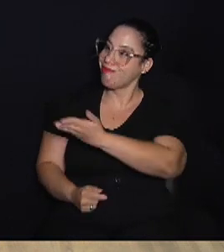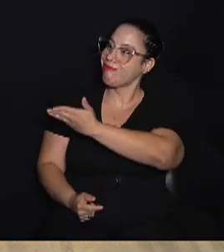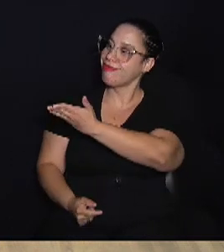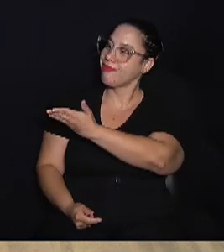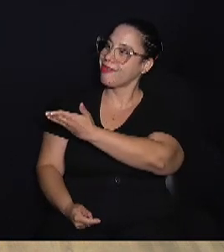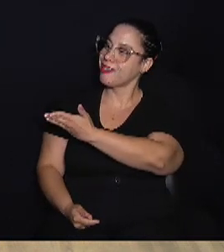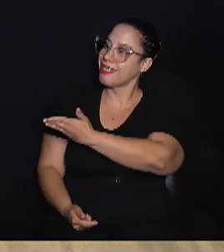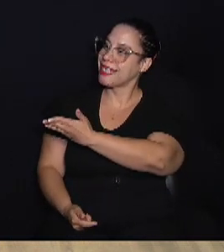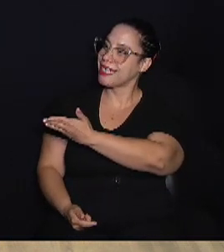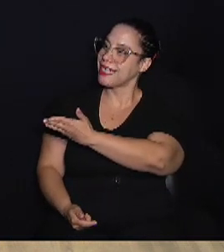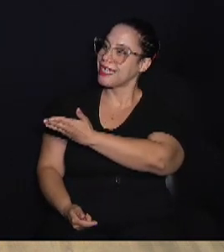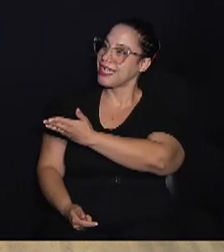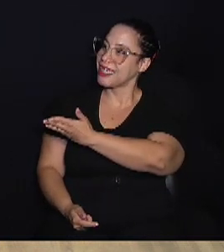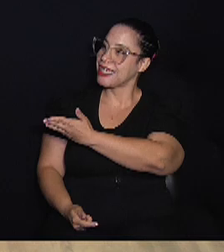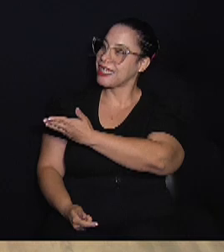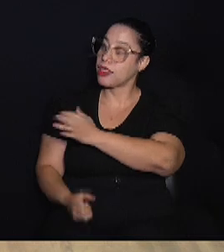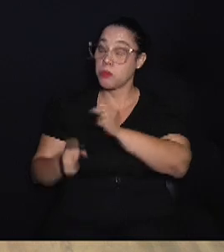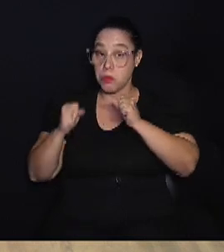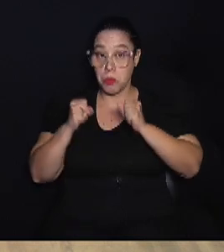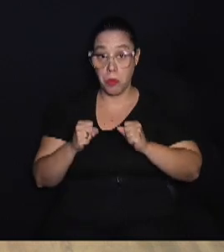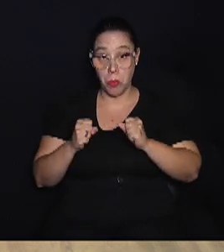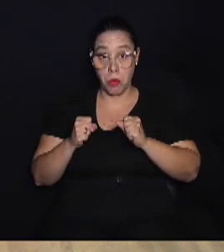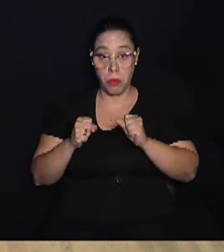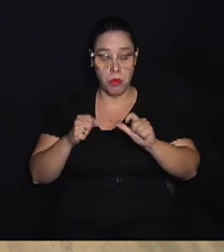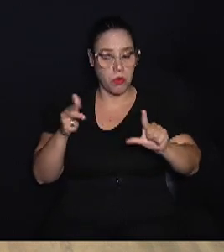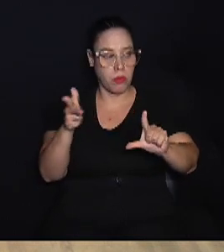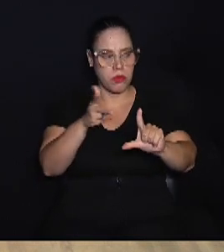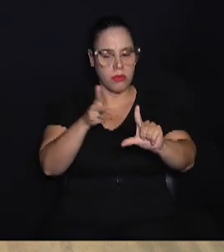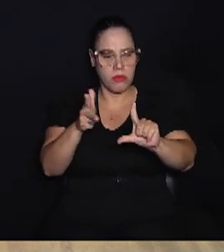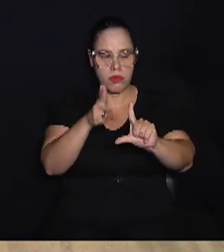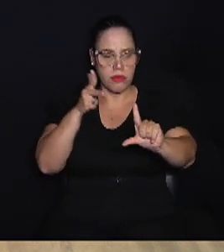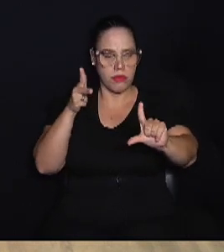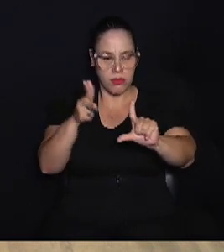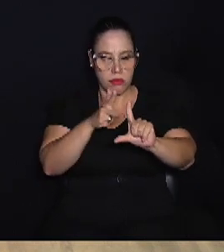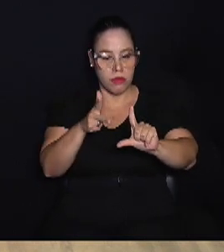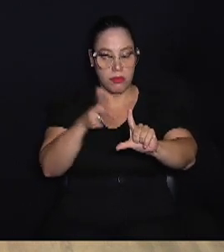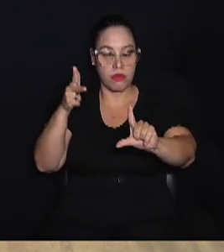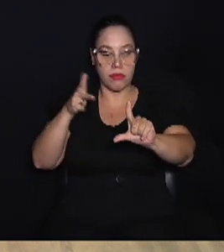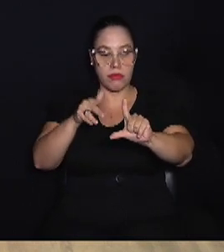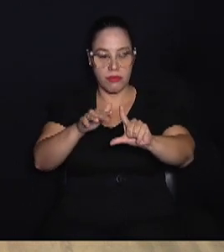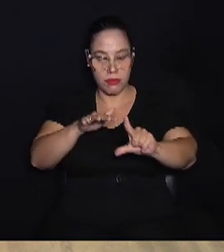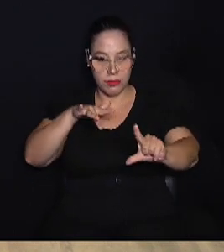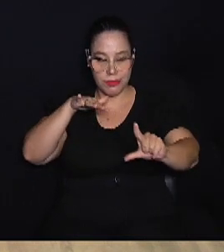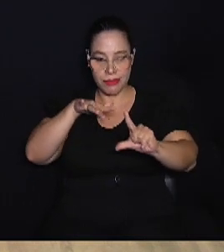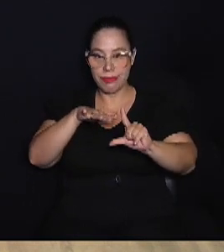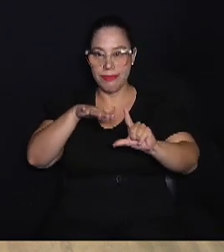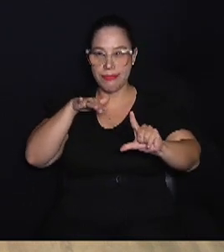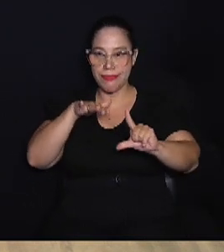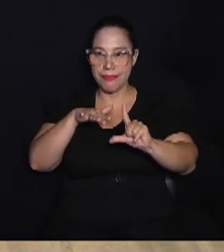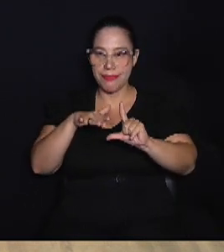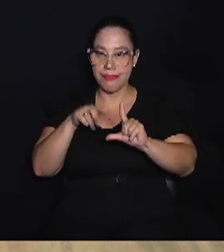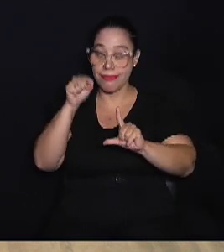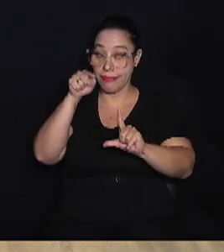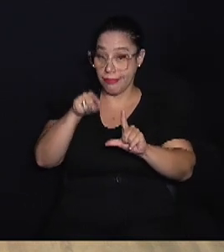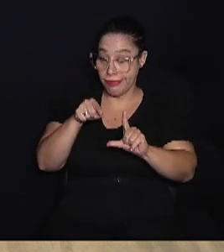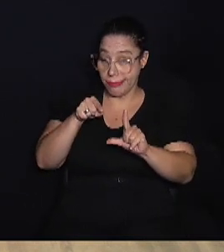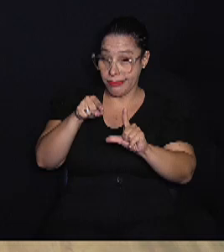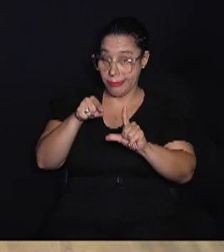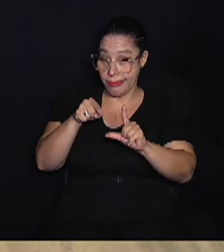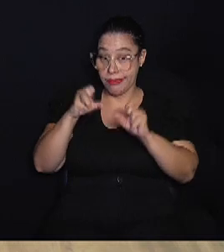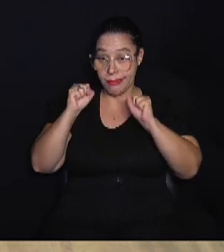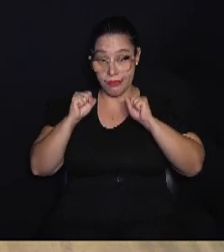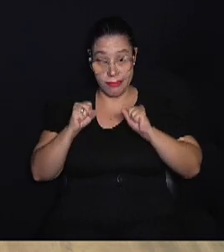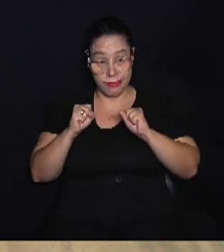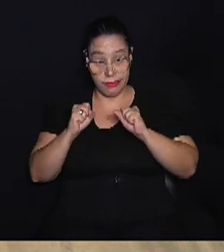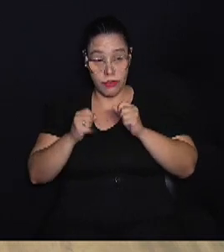97829 3776. Se quiser, pode apontar a câmera do seu celular para o QR Code que aparece aí no seu vídeo e aí